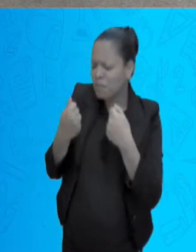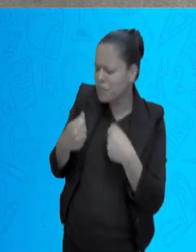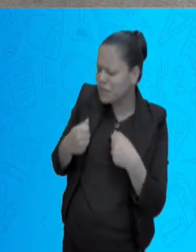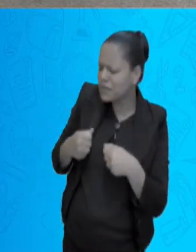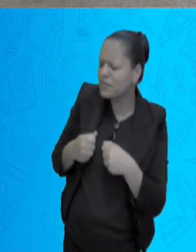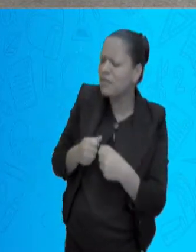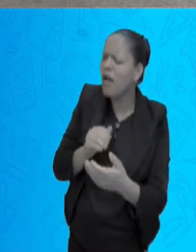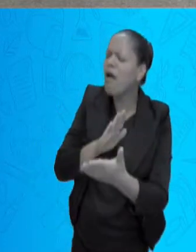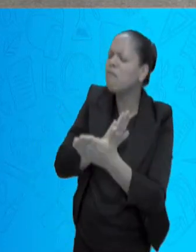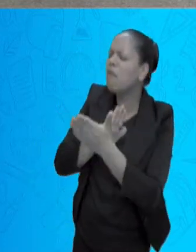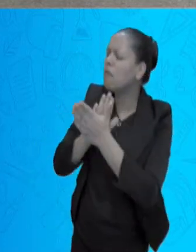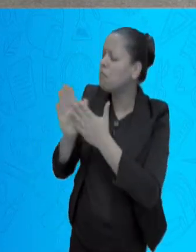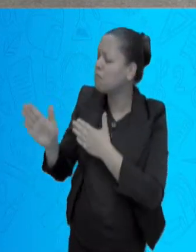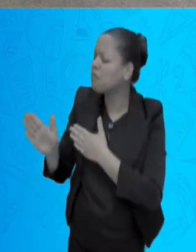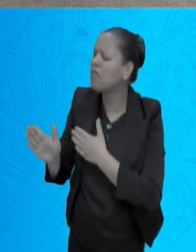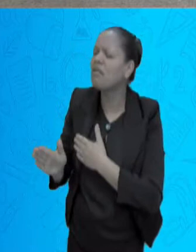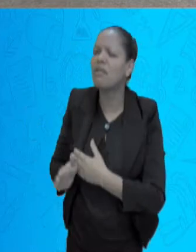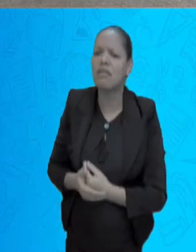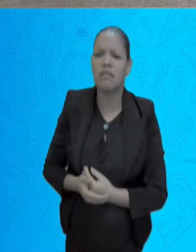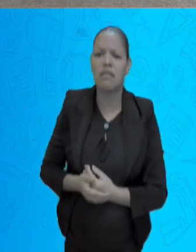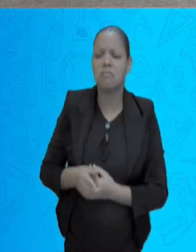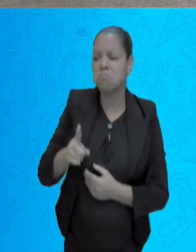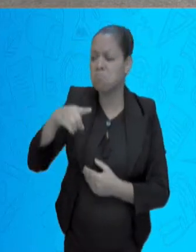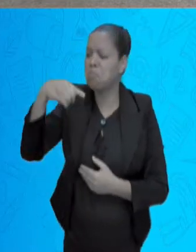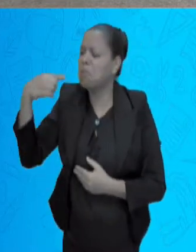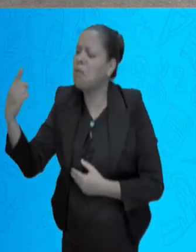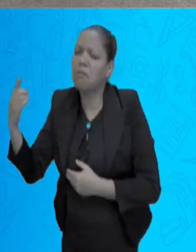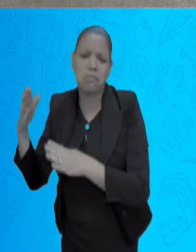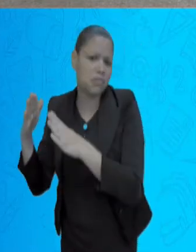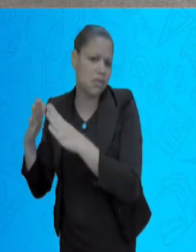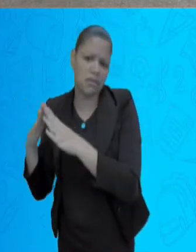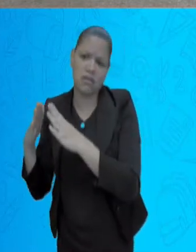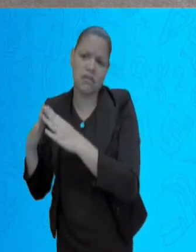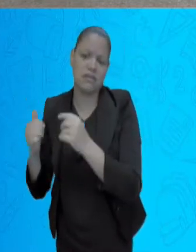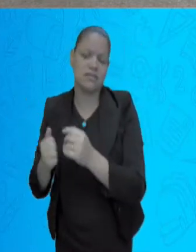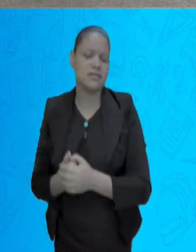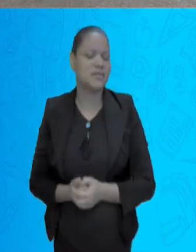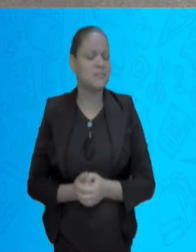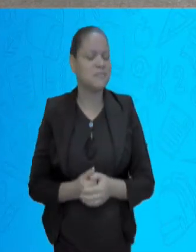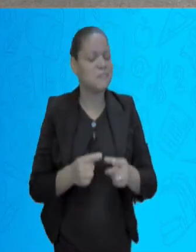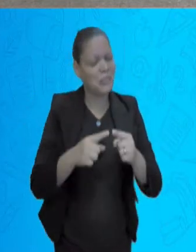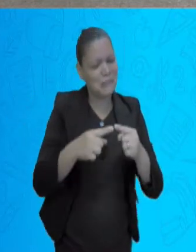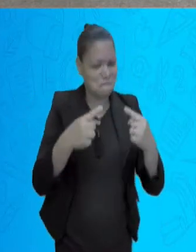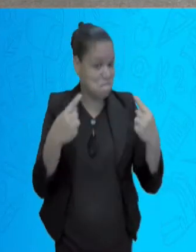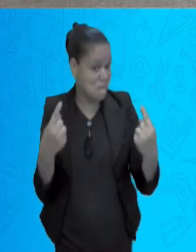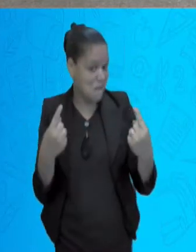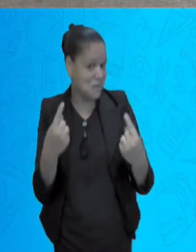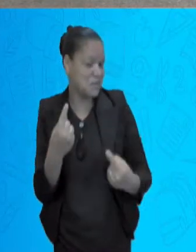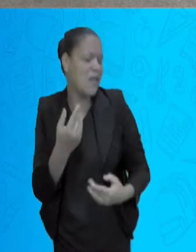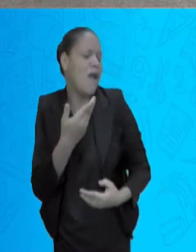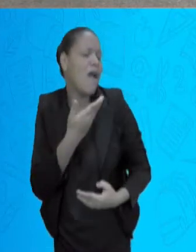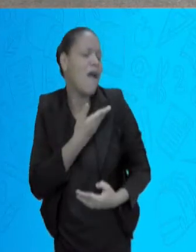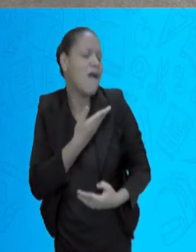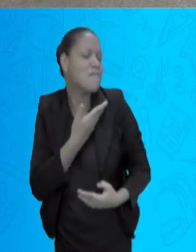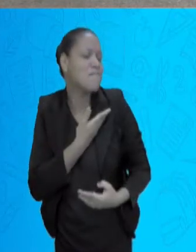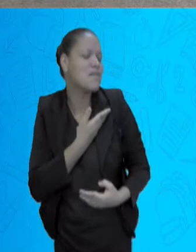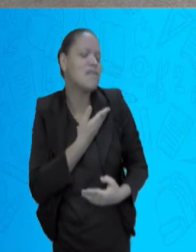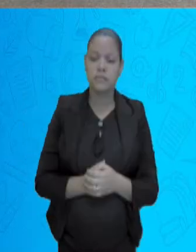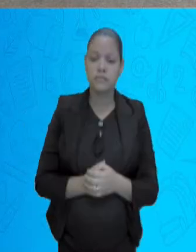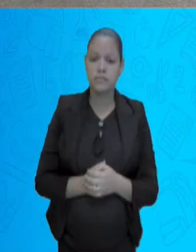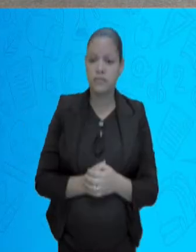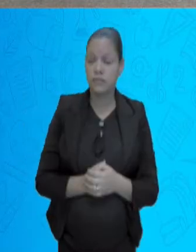não ia ter mais paredes mofadas e que ele também ficava mais próximo do seu